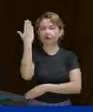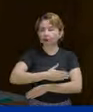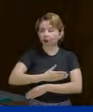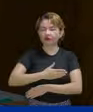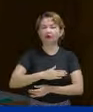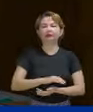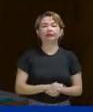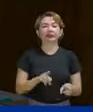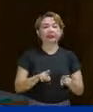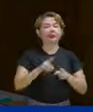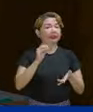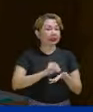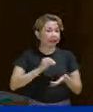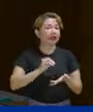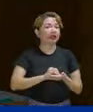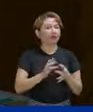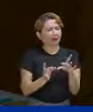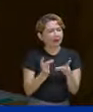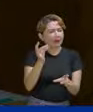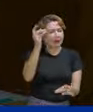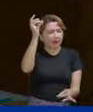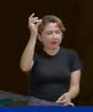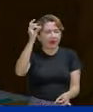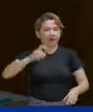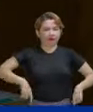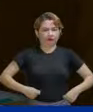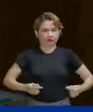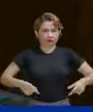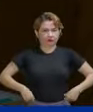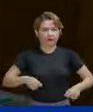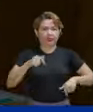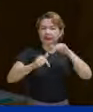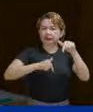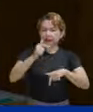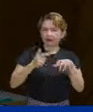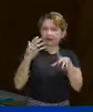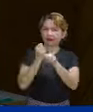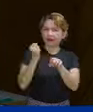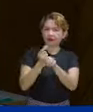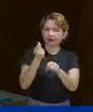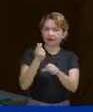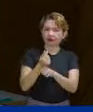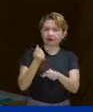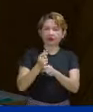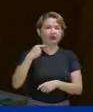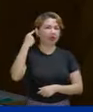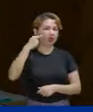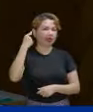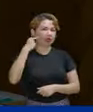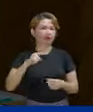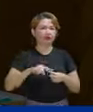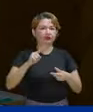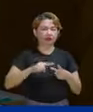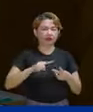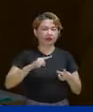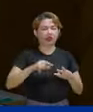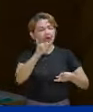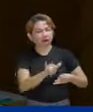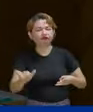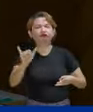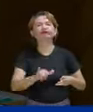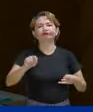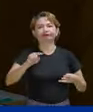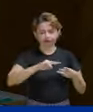comprobatórios e pela falta de detalhamento nas despesas com serviços contábeis, advocatícios e